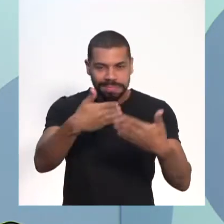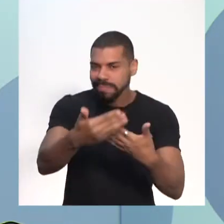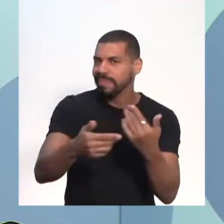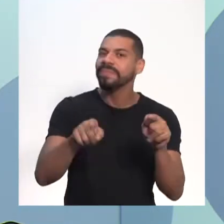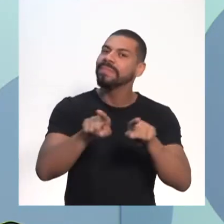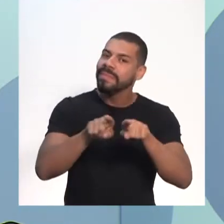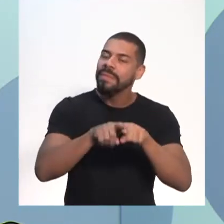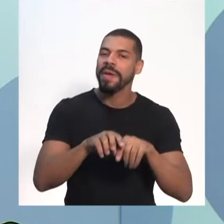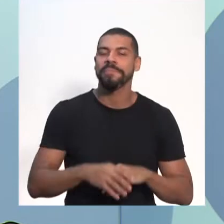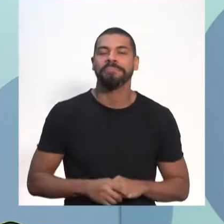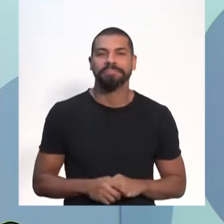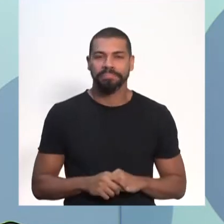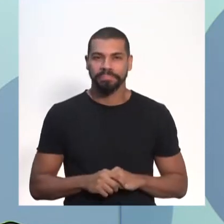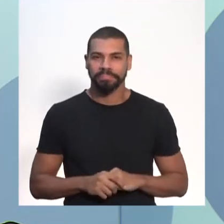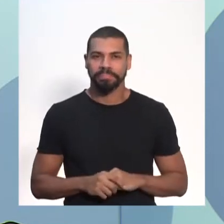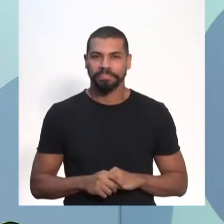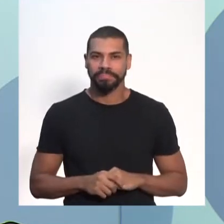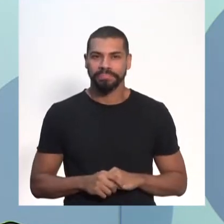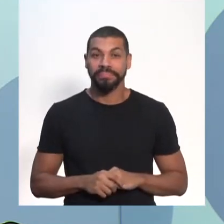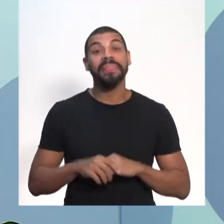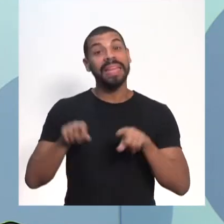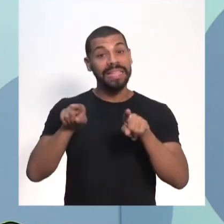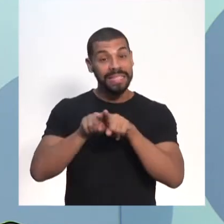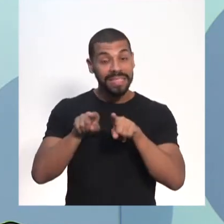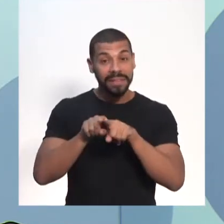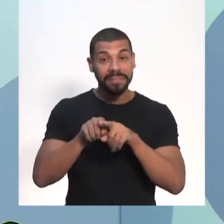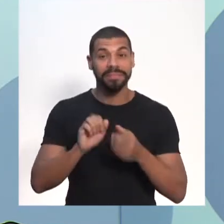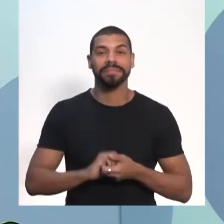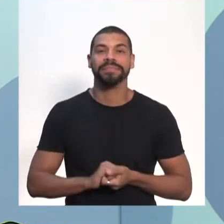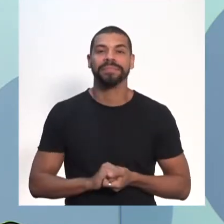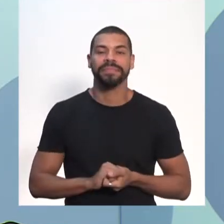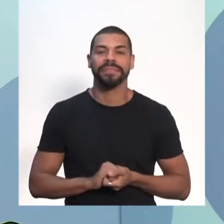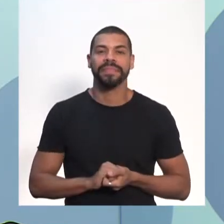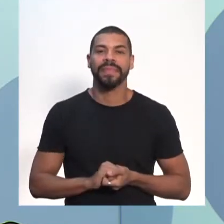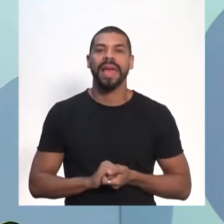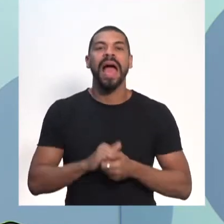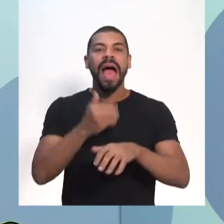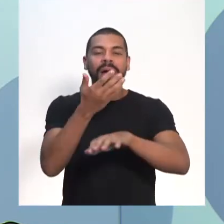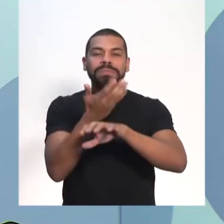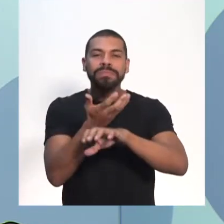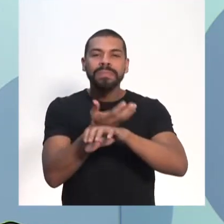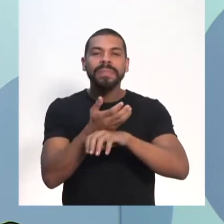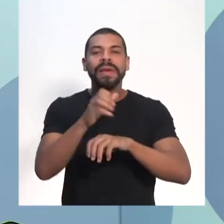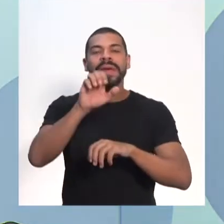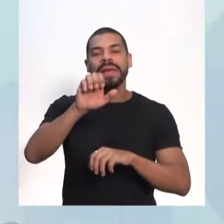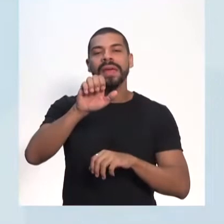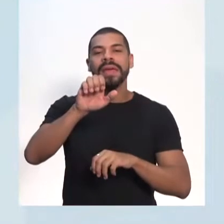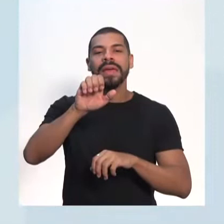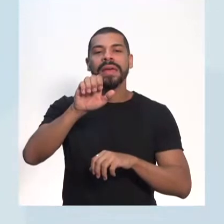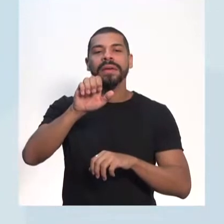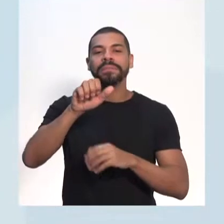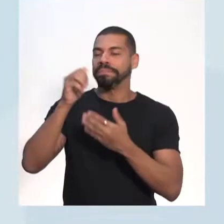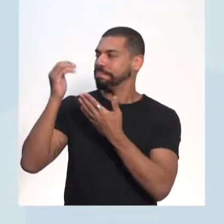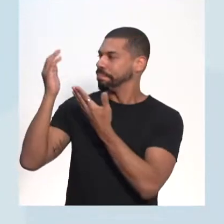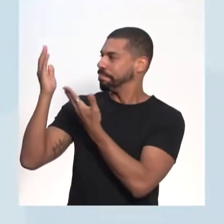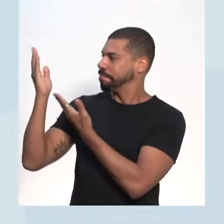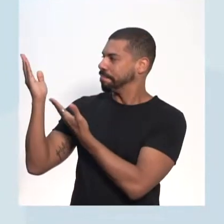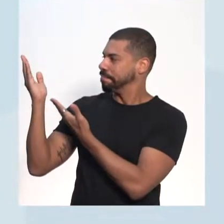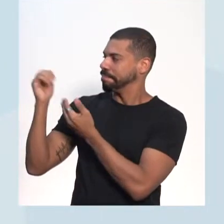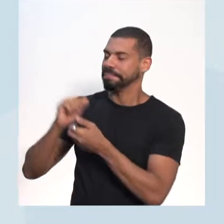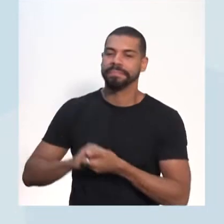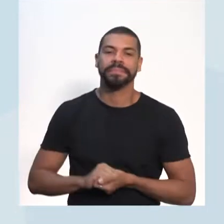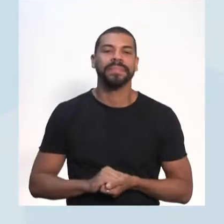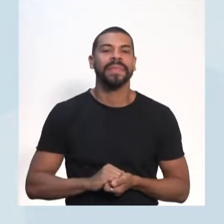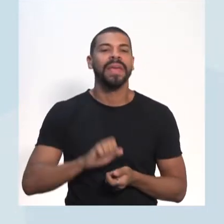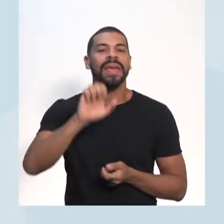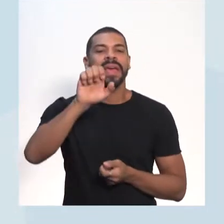componentes curriculares. E aí a gente tem também, elencamos a habilidade EF15-LP01, que é compreender a função